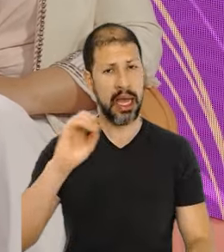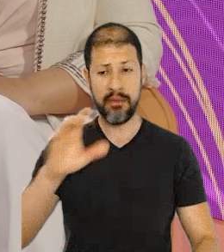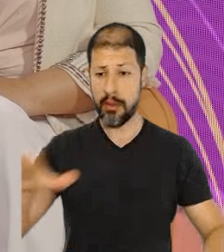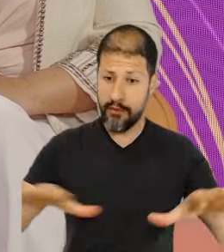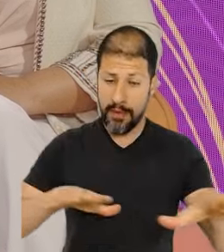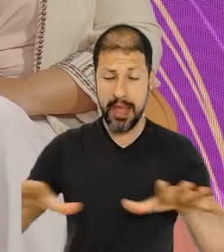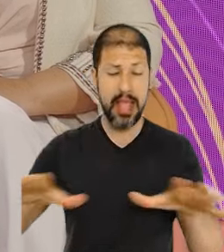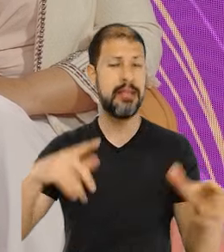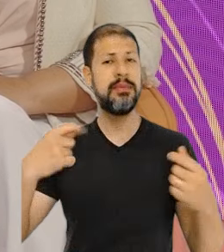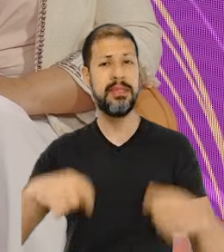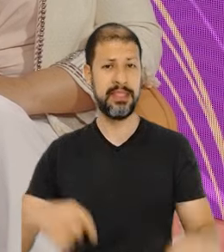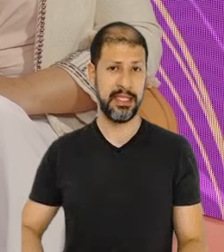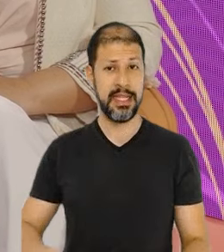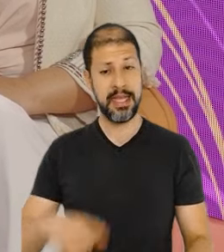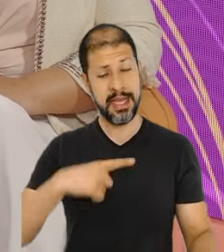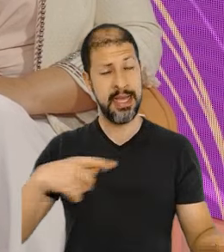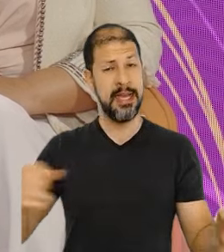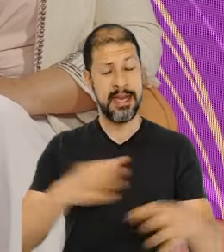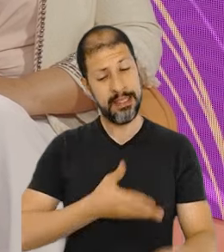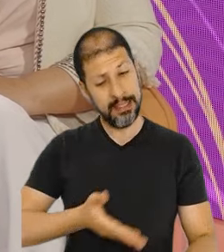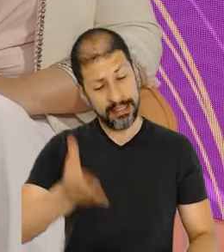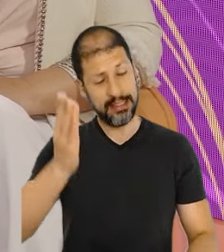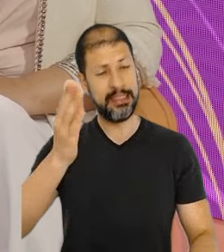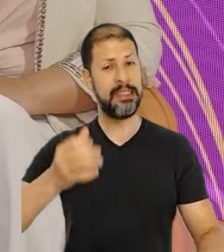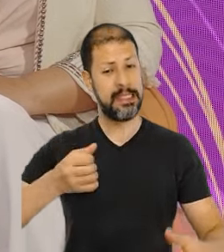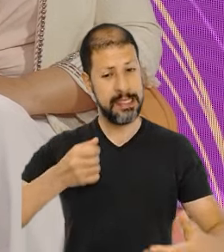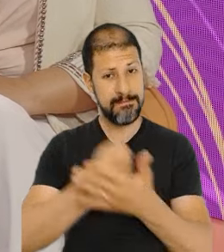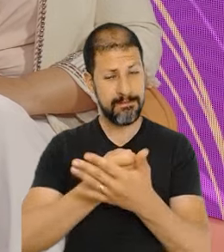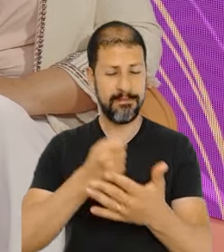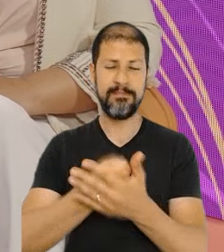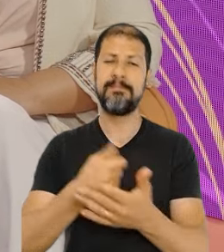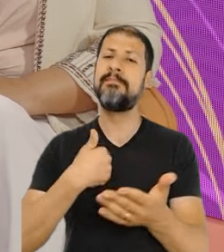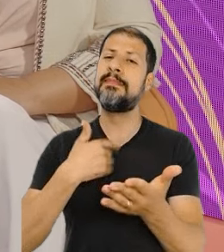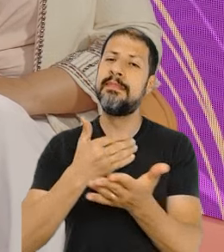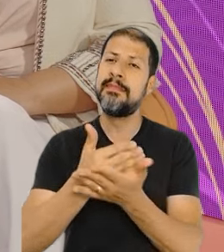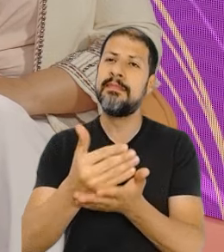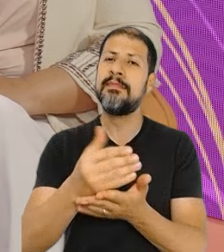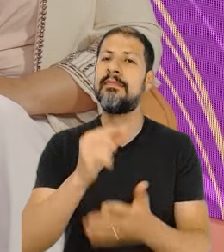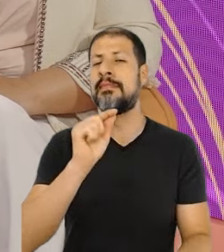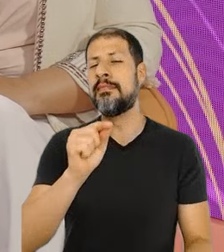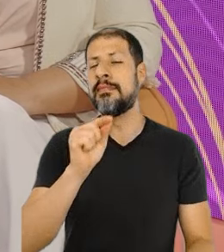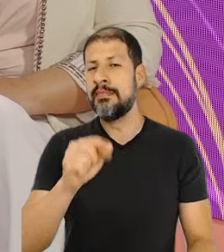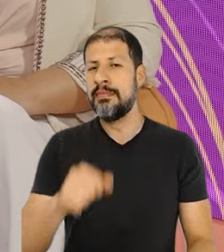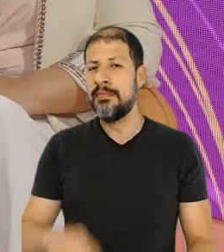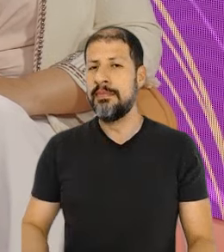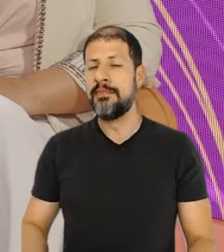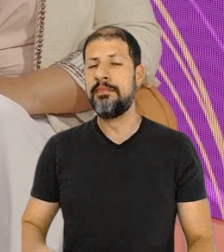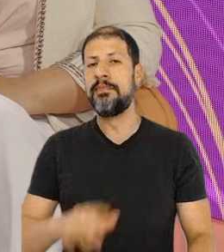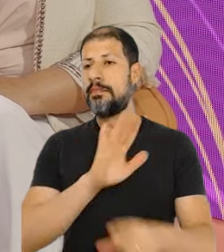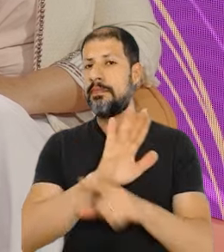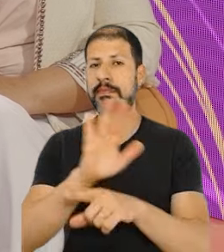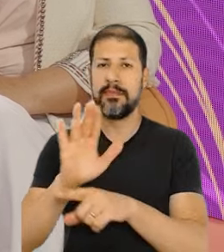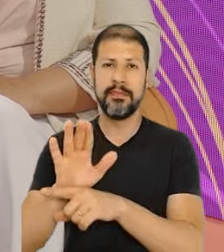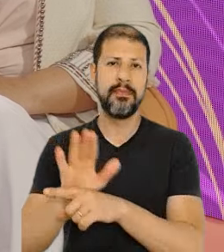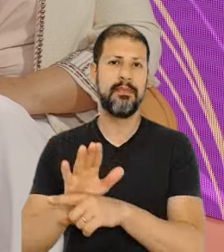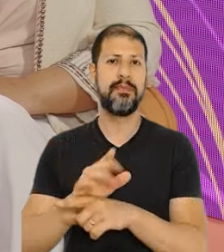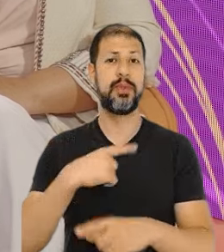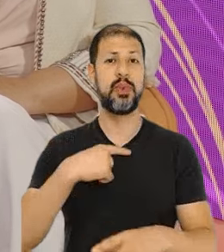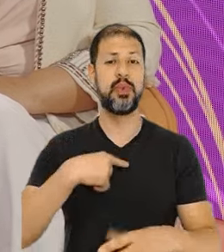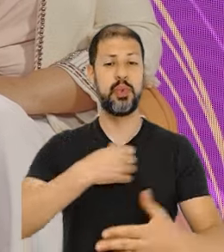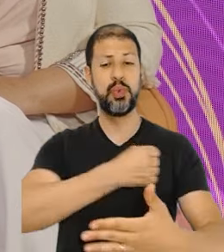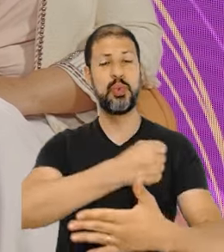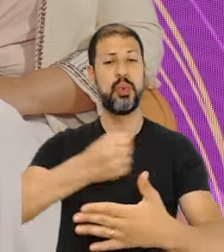movimento você tá pronta vai pra luta e eu comecei a a prestar serviço de personal